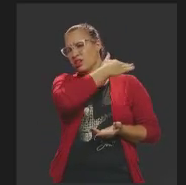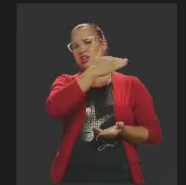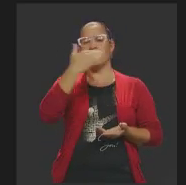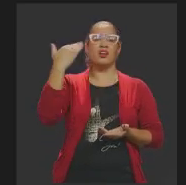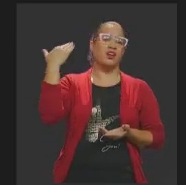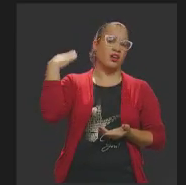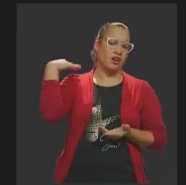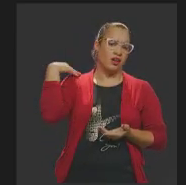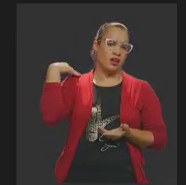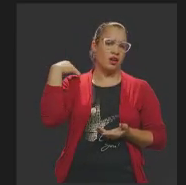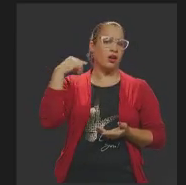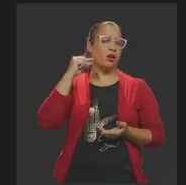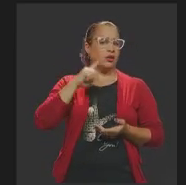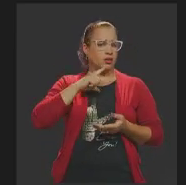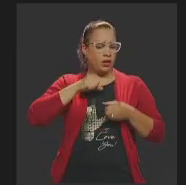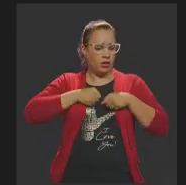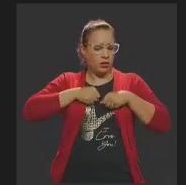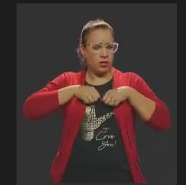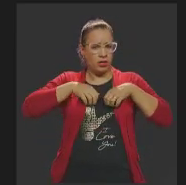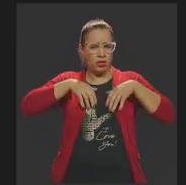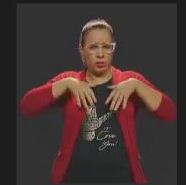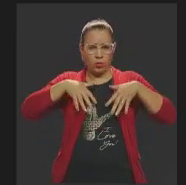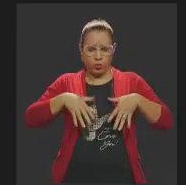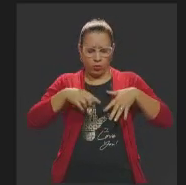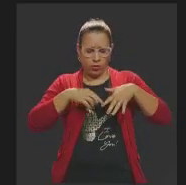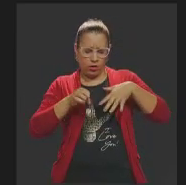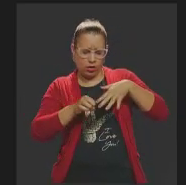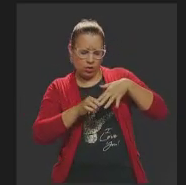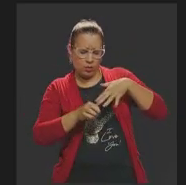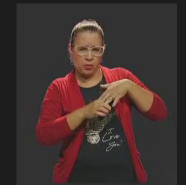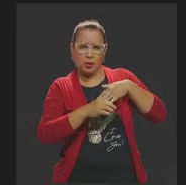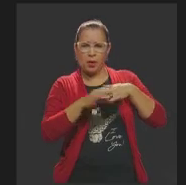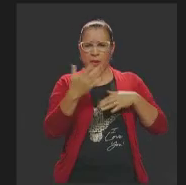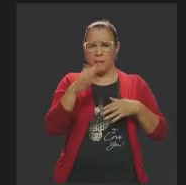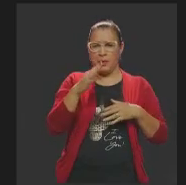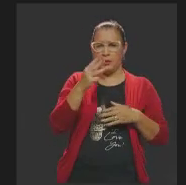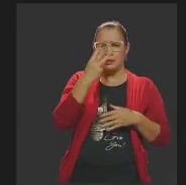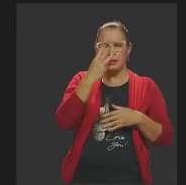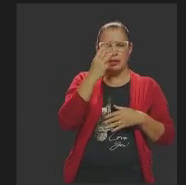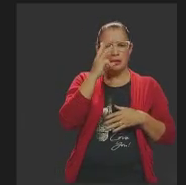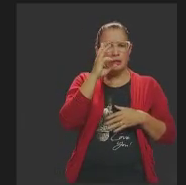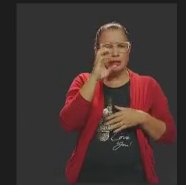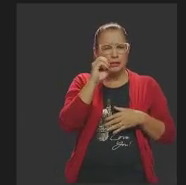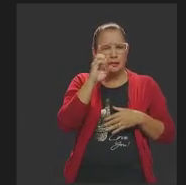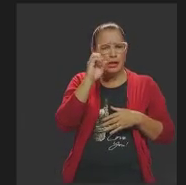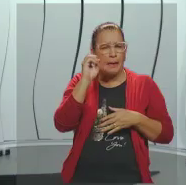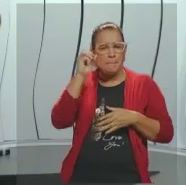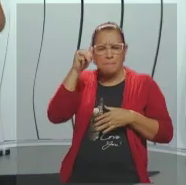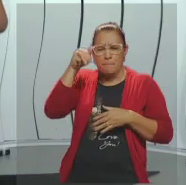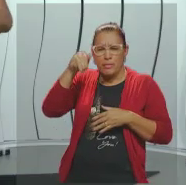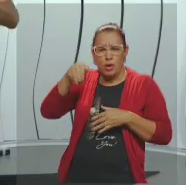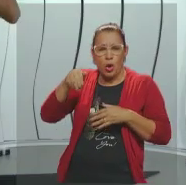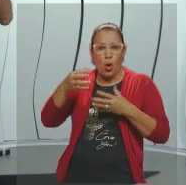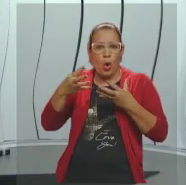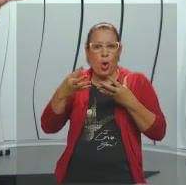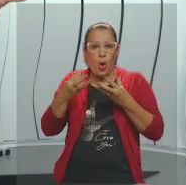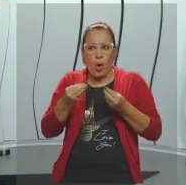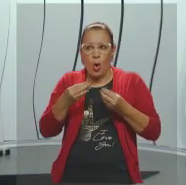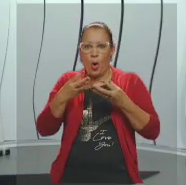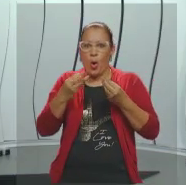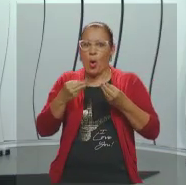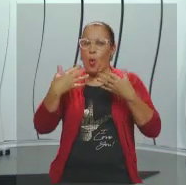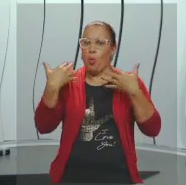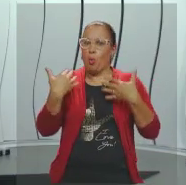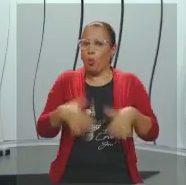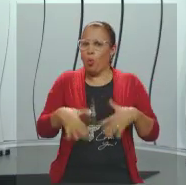pelos alvéolos, sendo estimada a presença de 300 milhões de alvéolos nos pulmões. É uma quantidade absurda,